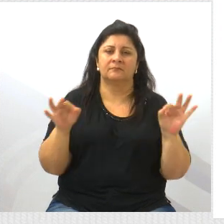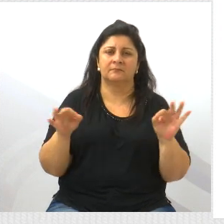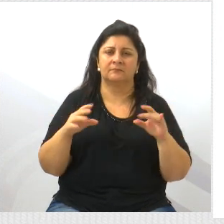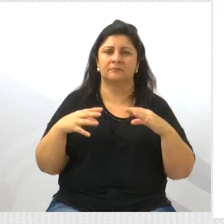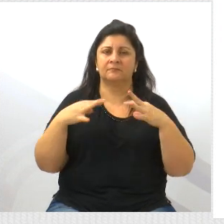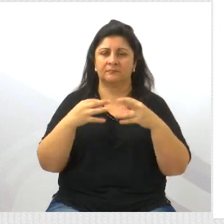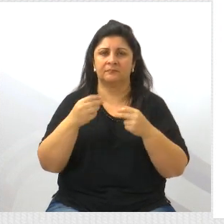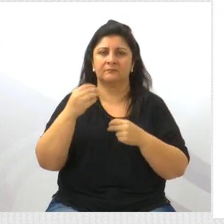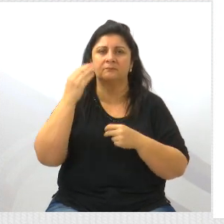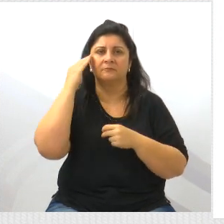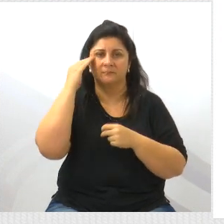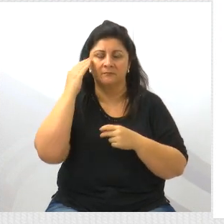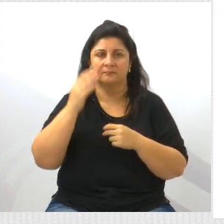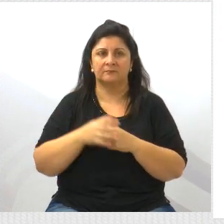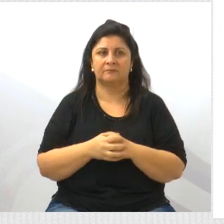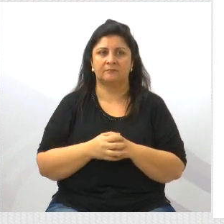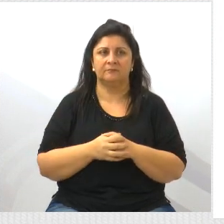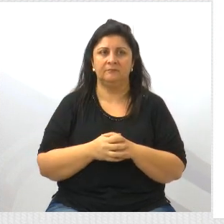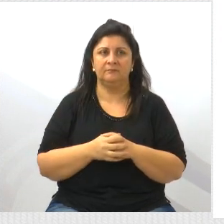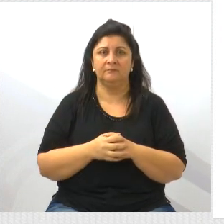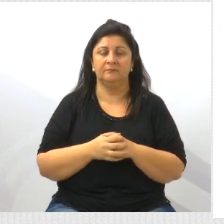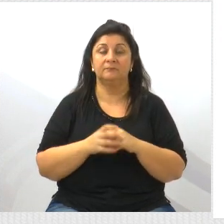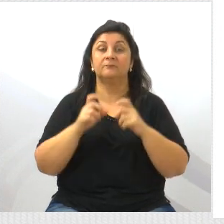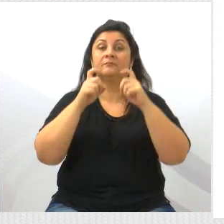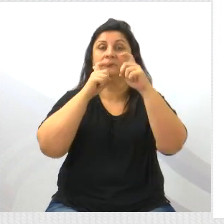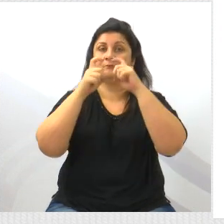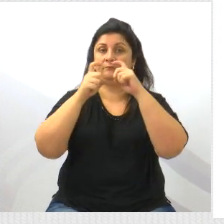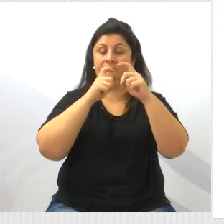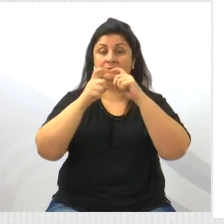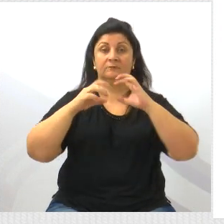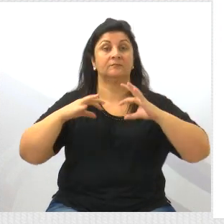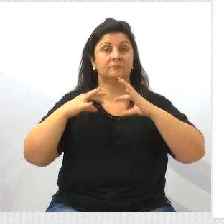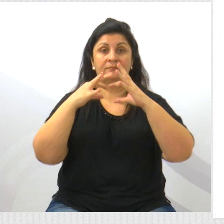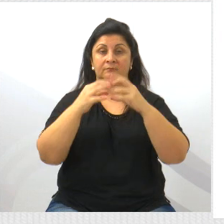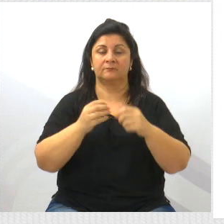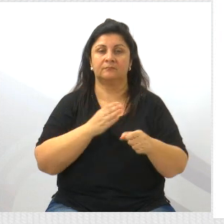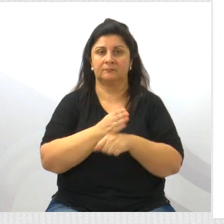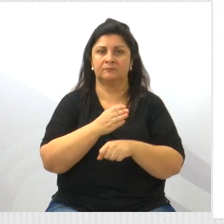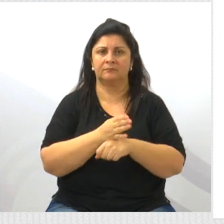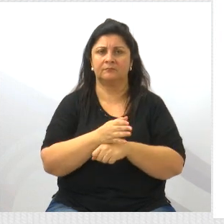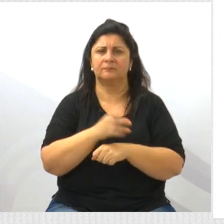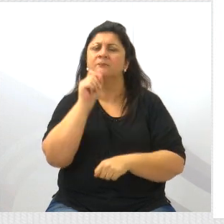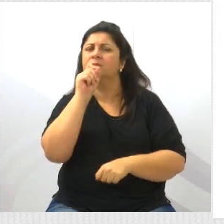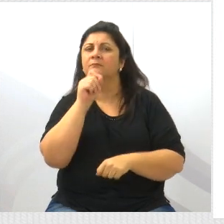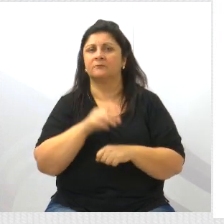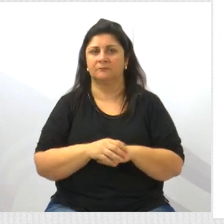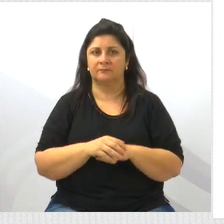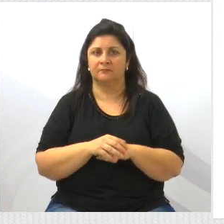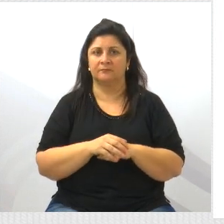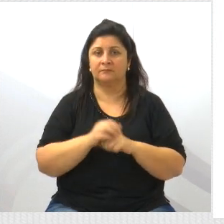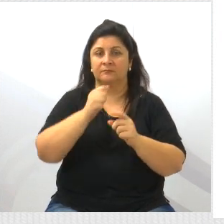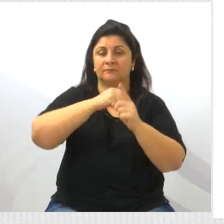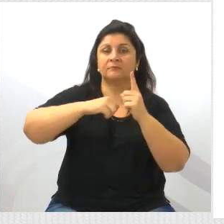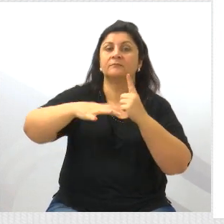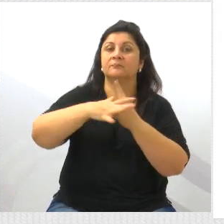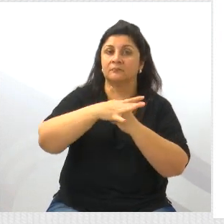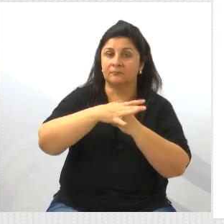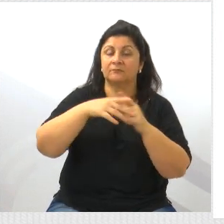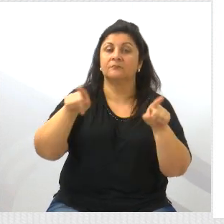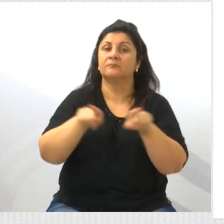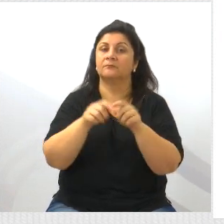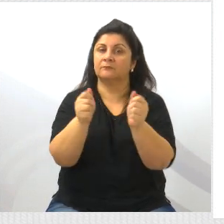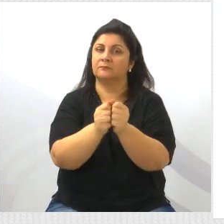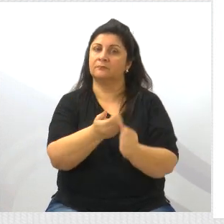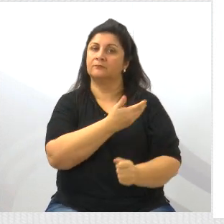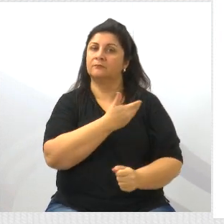mundo entenda. Trata-se de uma reunião onde todos participam. Quem participa? Sociedade civil e poder público.